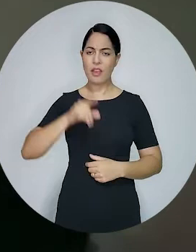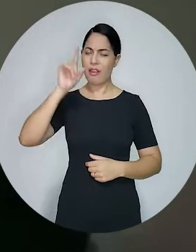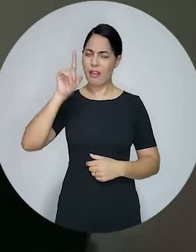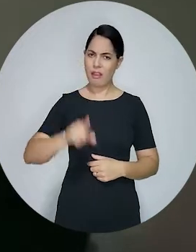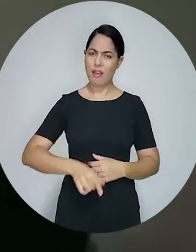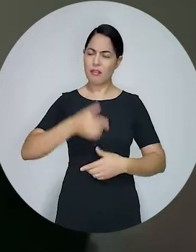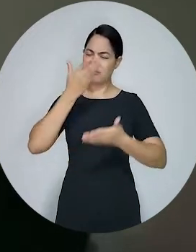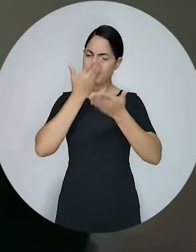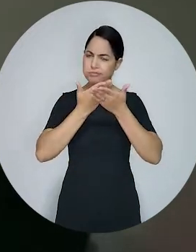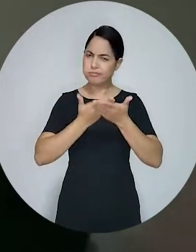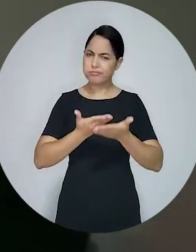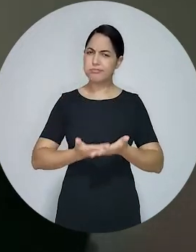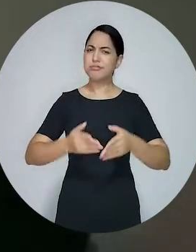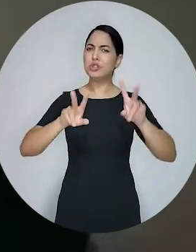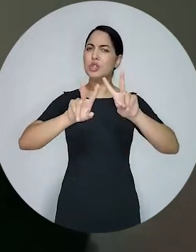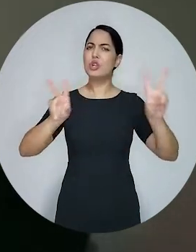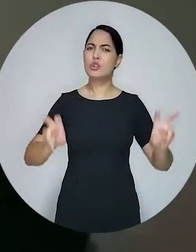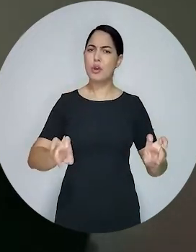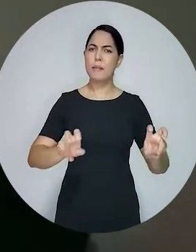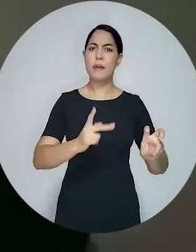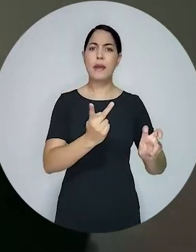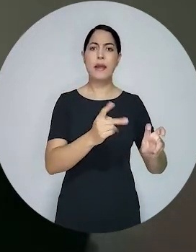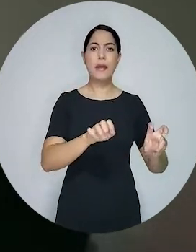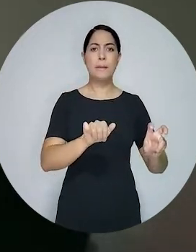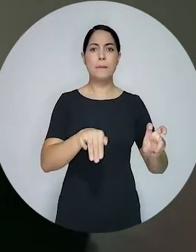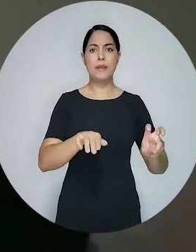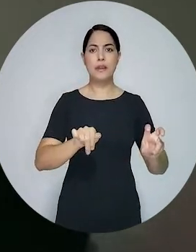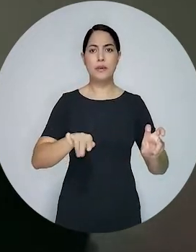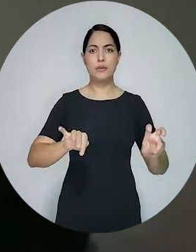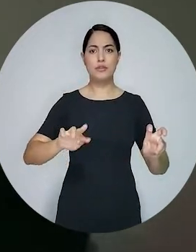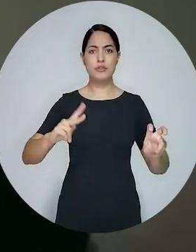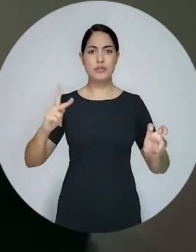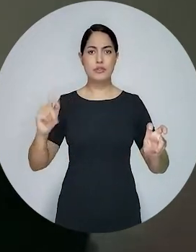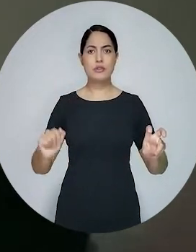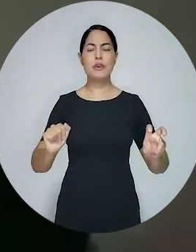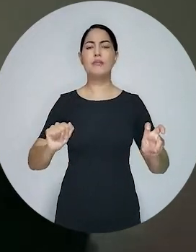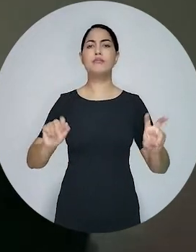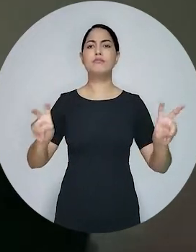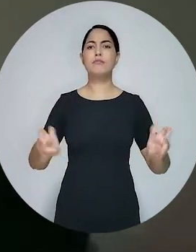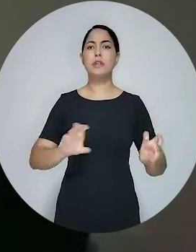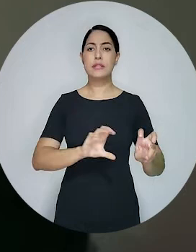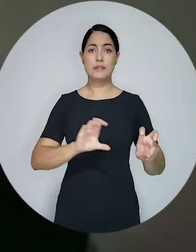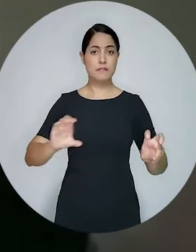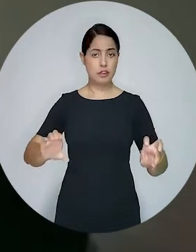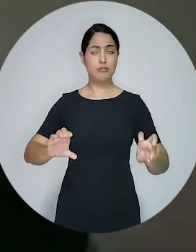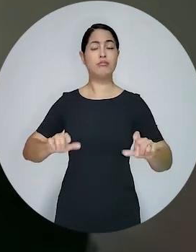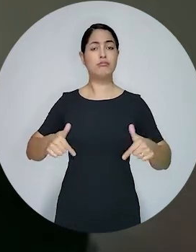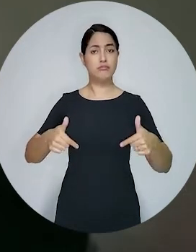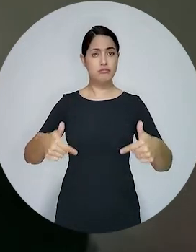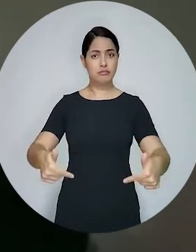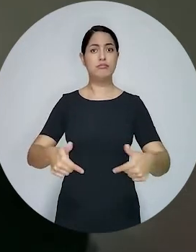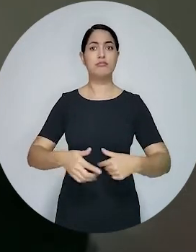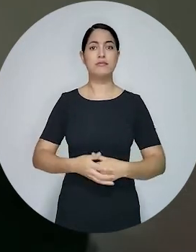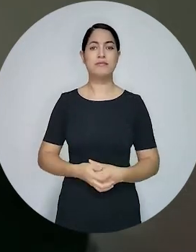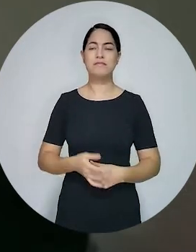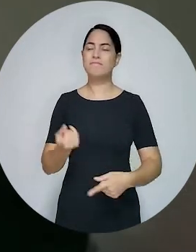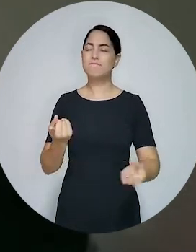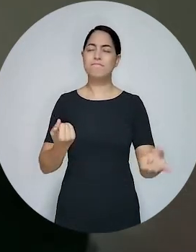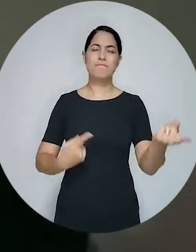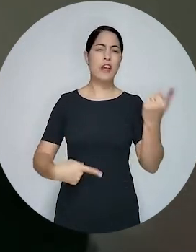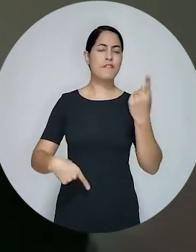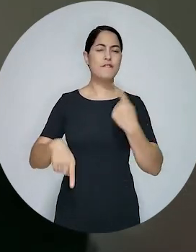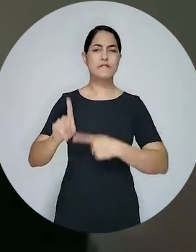aplicada ao Código Civil nessas últimas 2 décadas e a importância